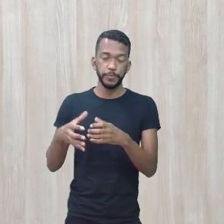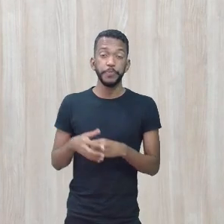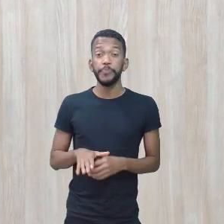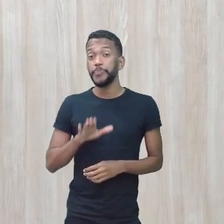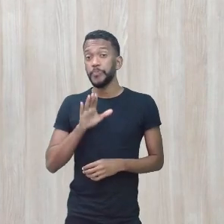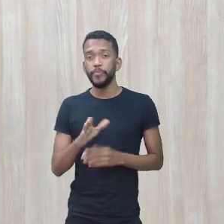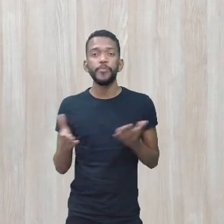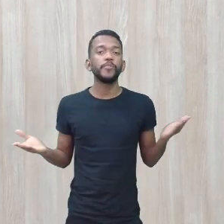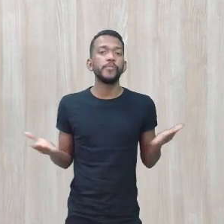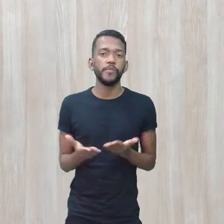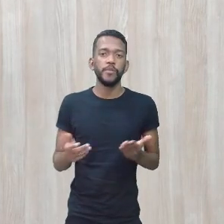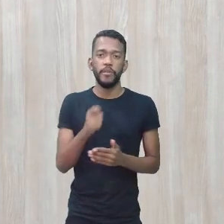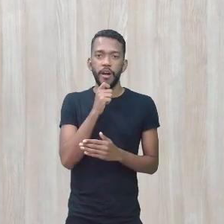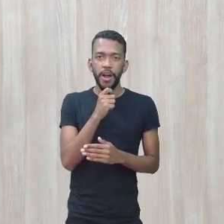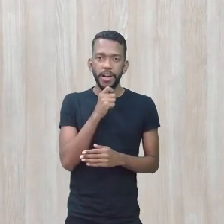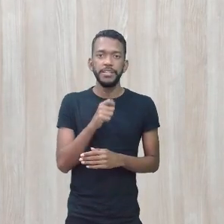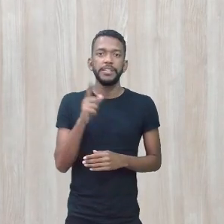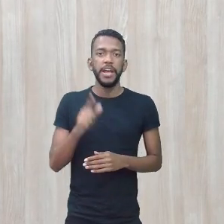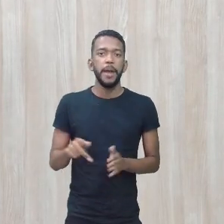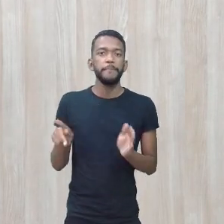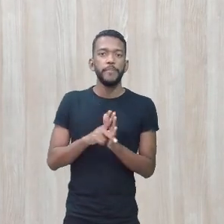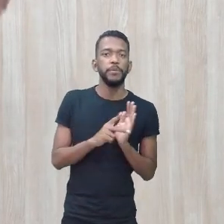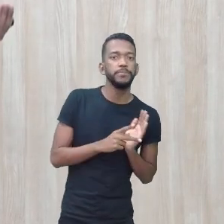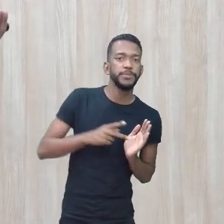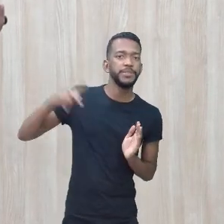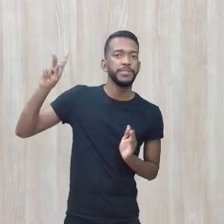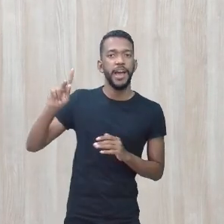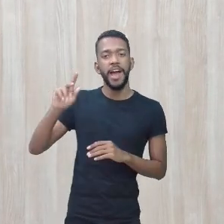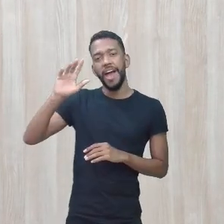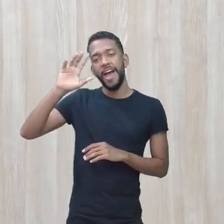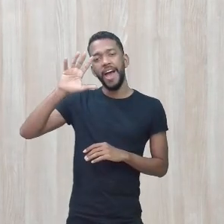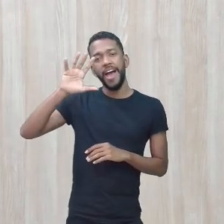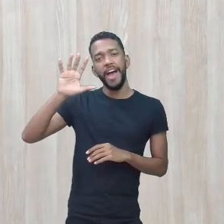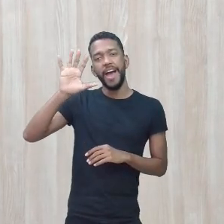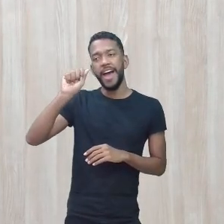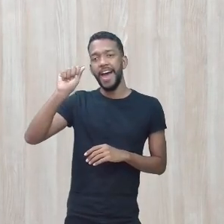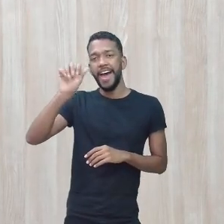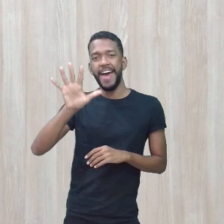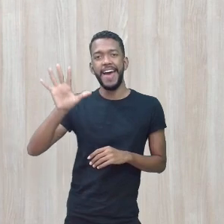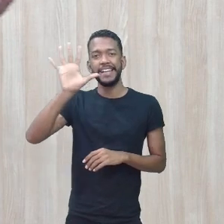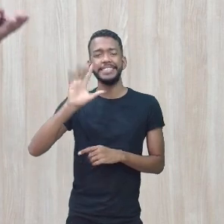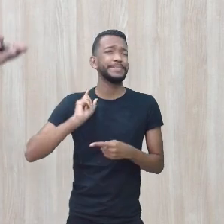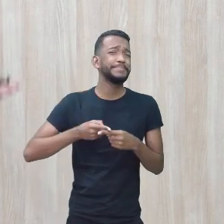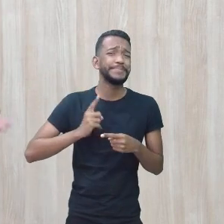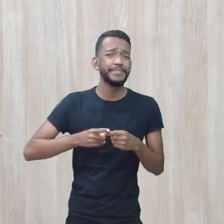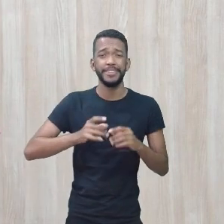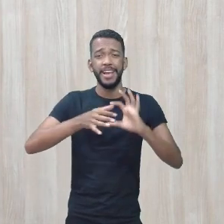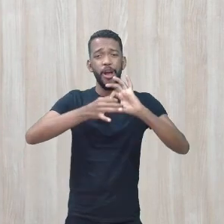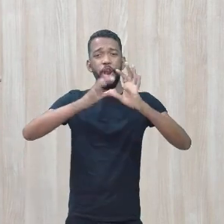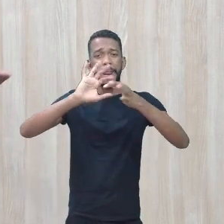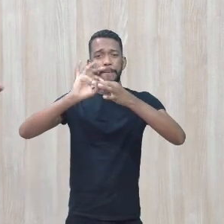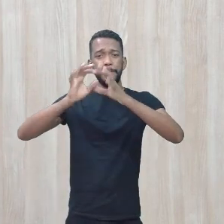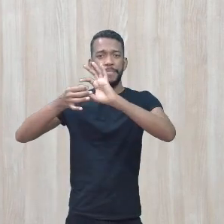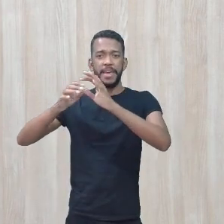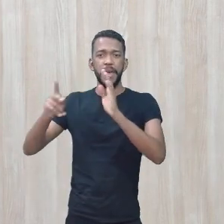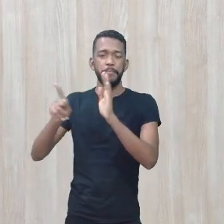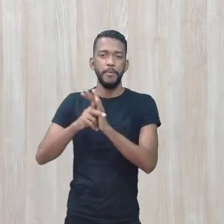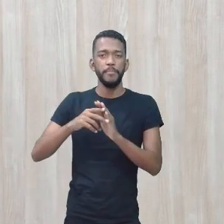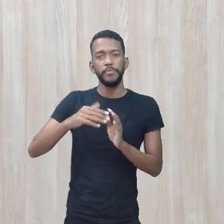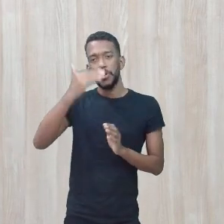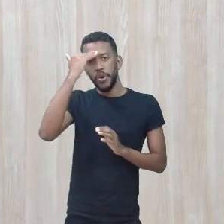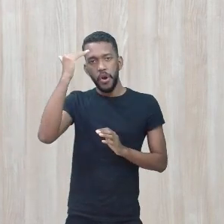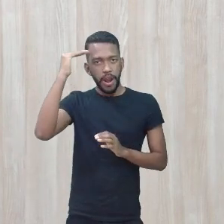está no ritmo asiático. Por quê? Porque as Olimpíadas, Benção, não é na Coreia, mas